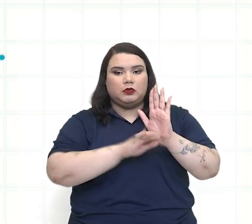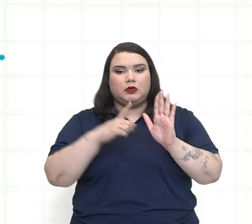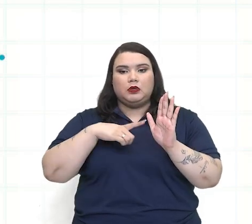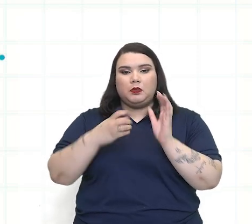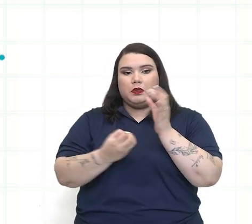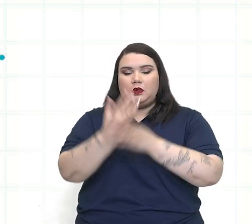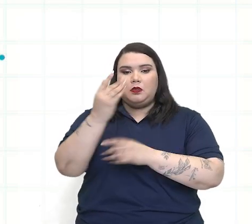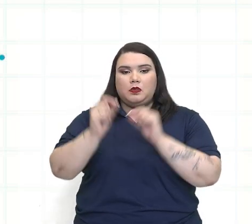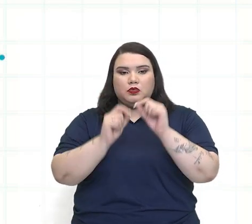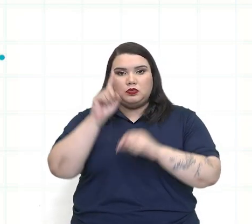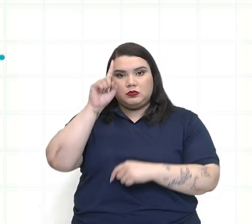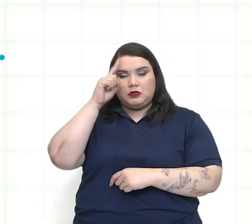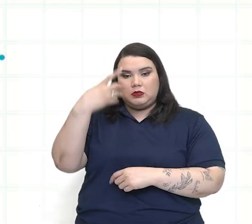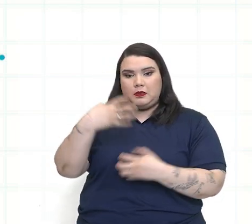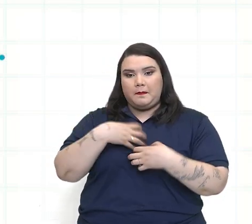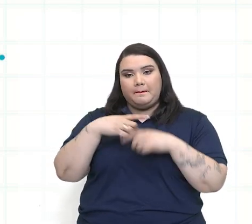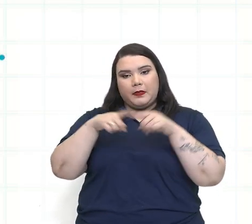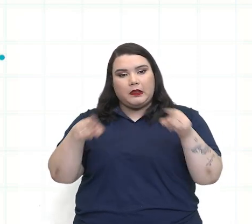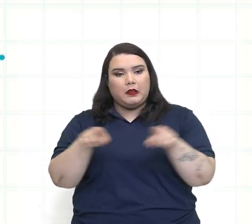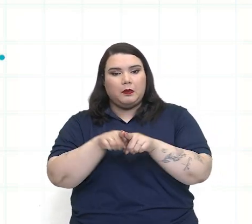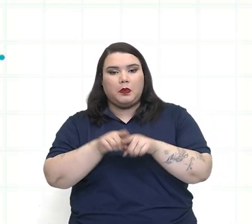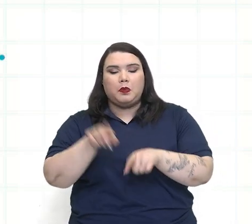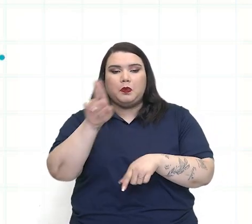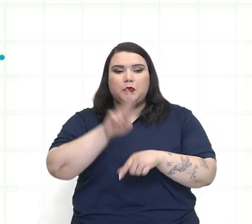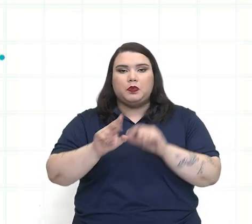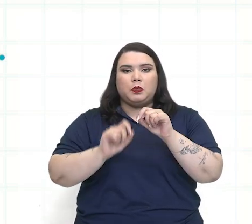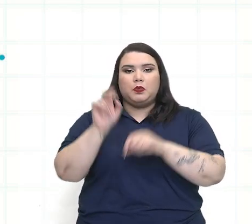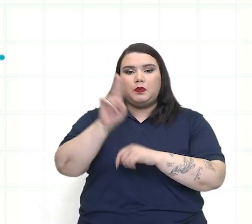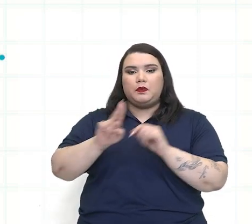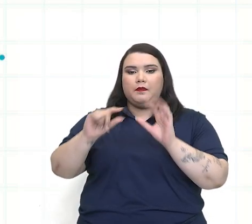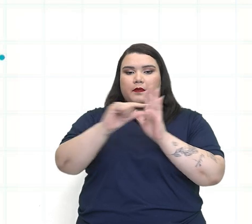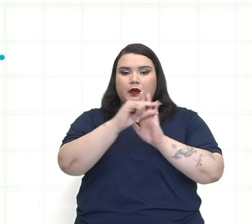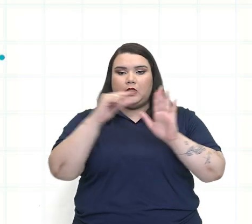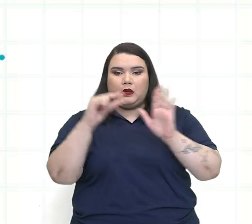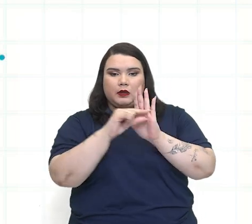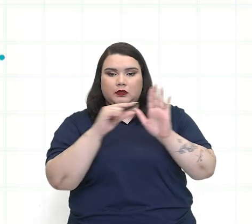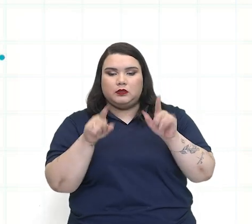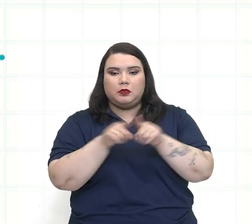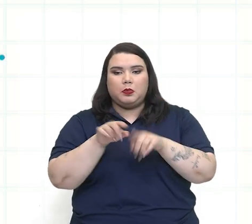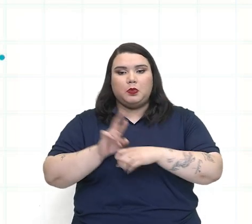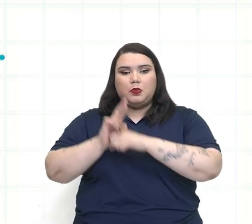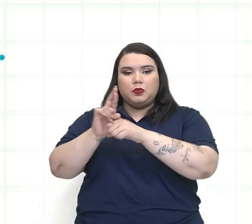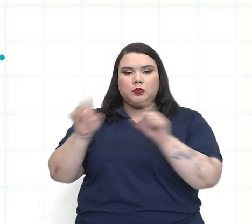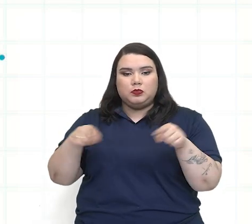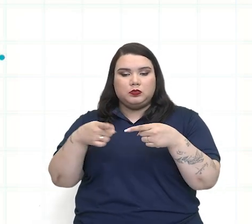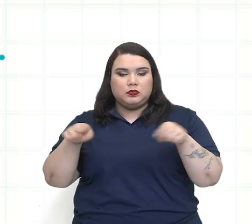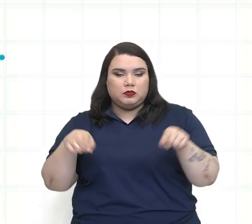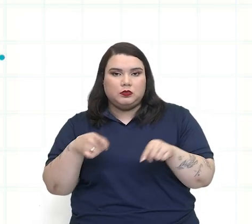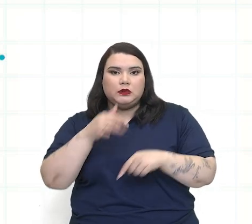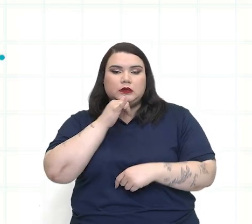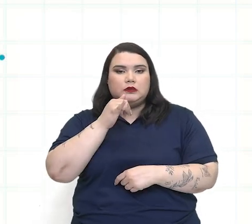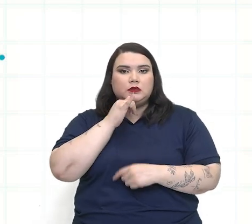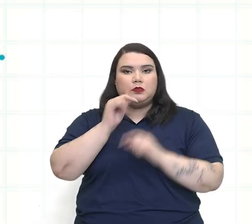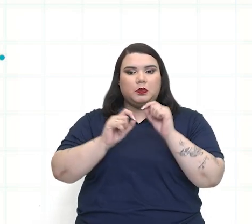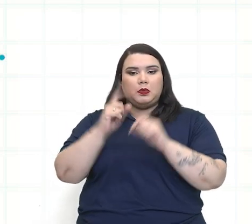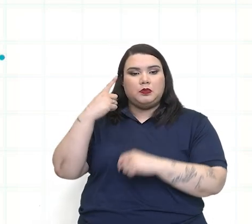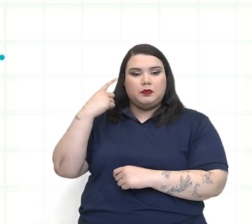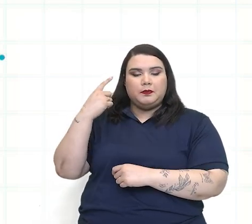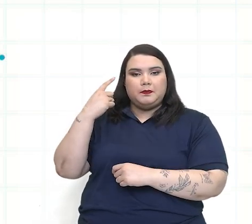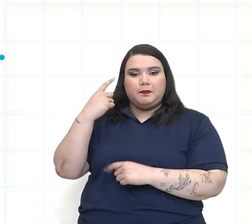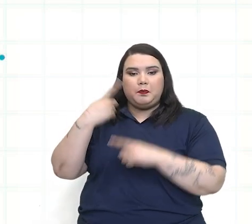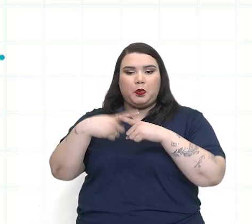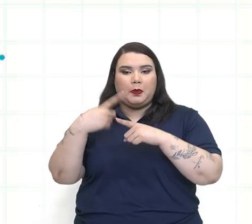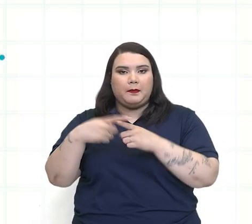apenas em ideias e sentimentos, mas também por meio de emprego do verso e de seus recursos musicais, porque os poemas,